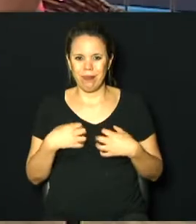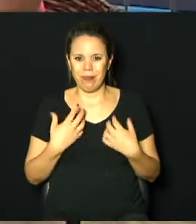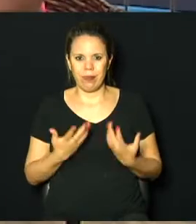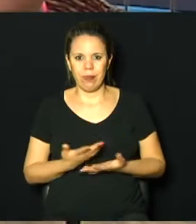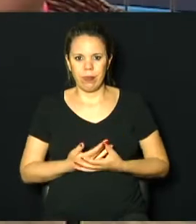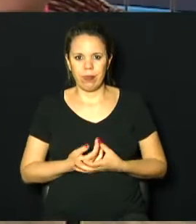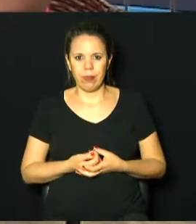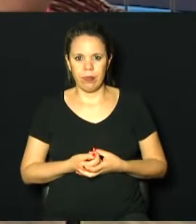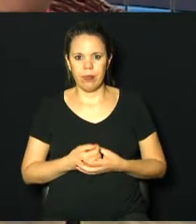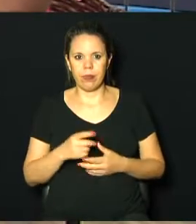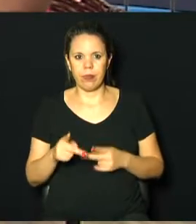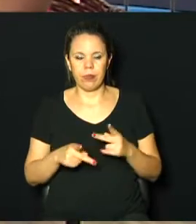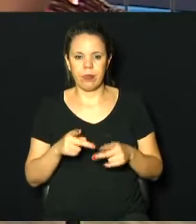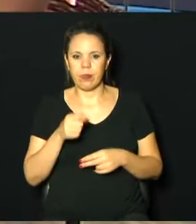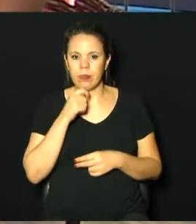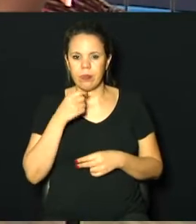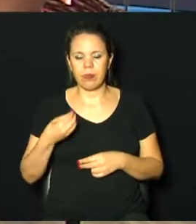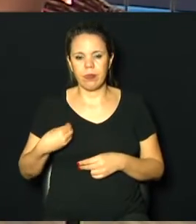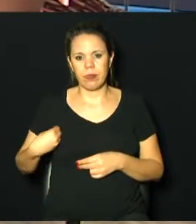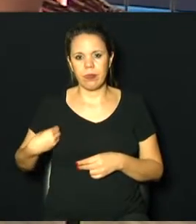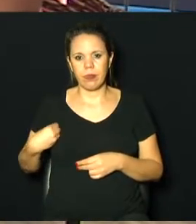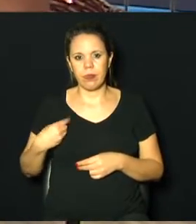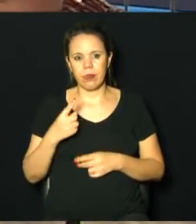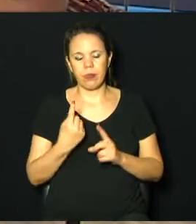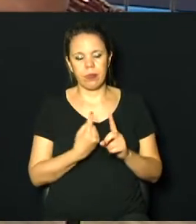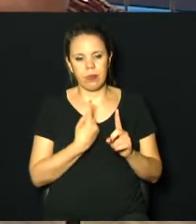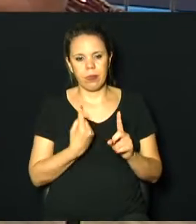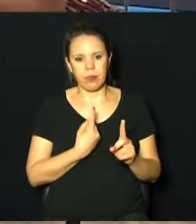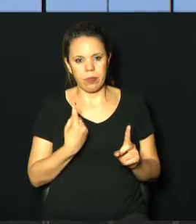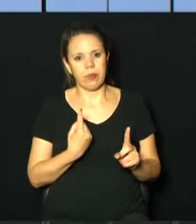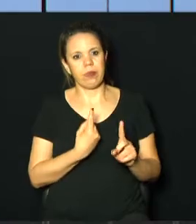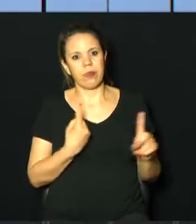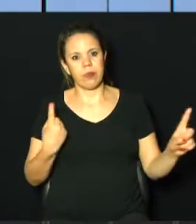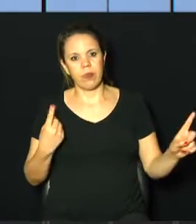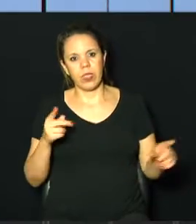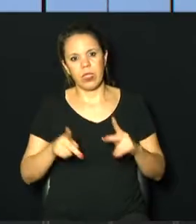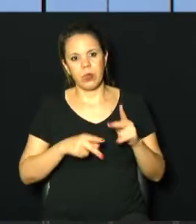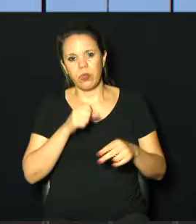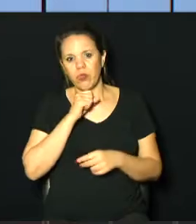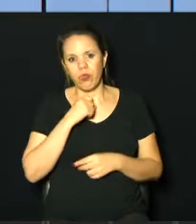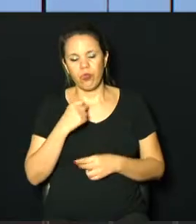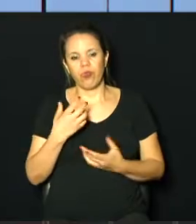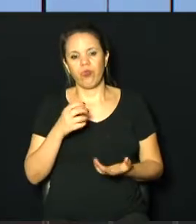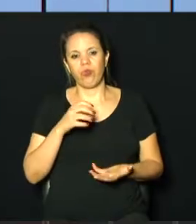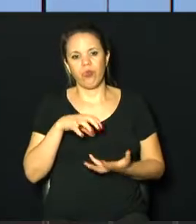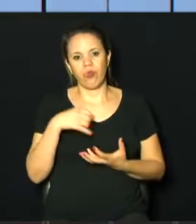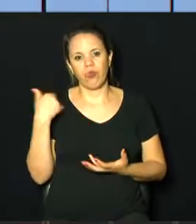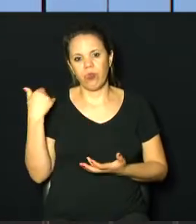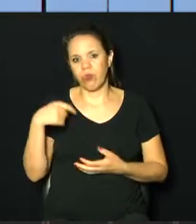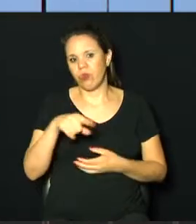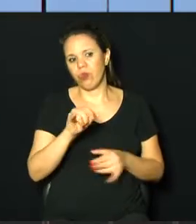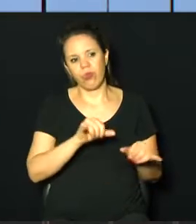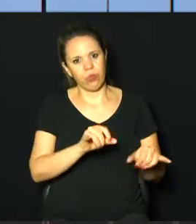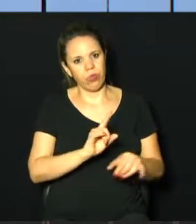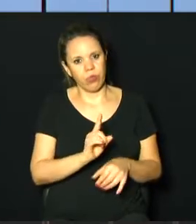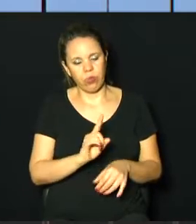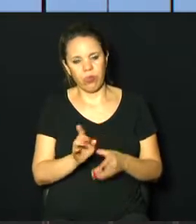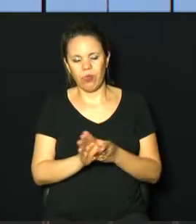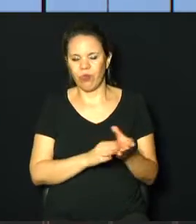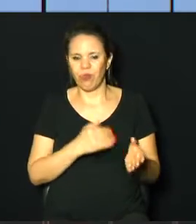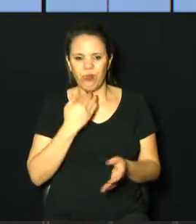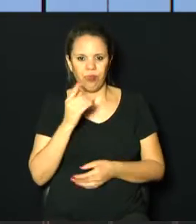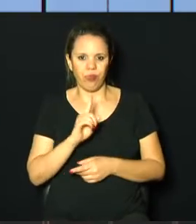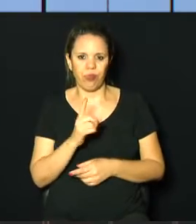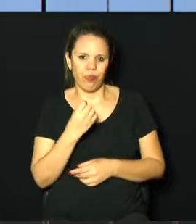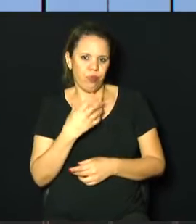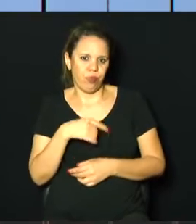angustiados. Olha, para quem ainda Né? está vivendo o isolamento, você tocou no assunto importante, os idosos, né? Nem ir ao supermercado é recomendável,